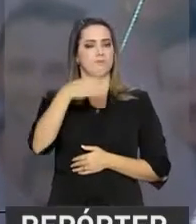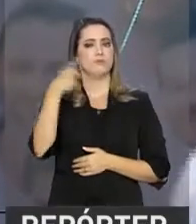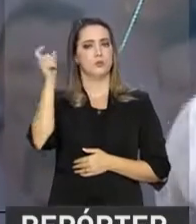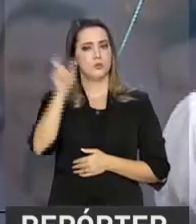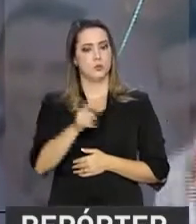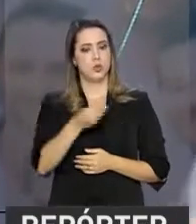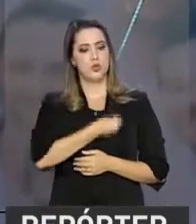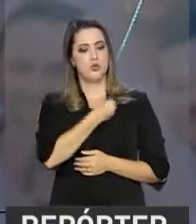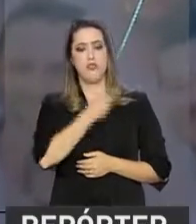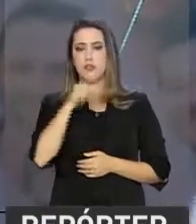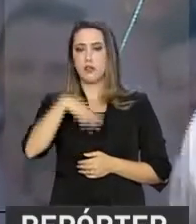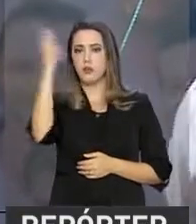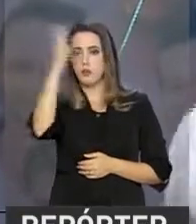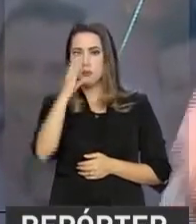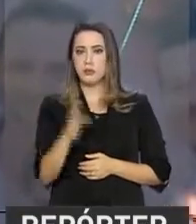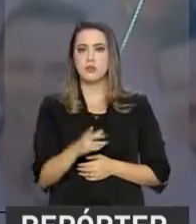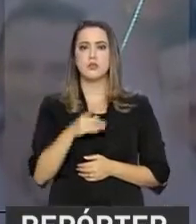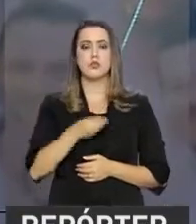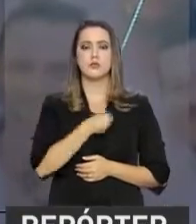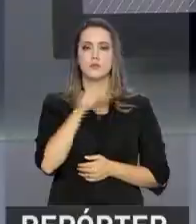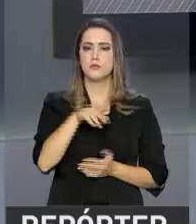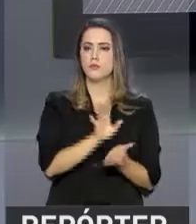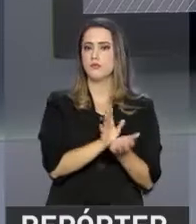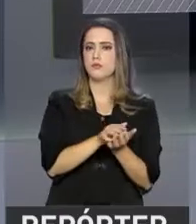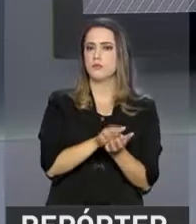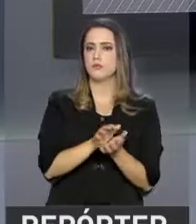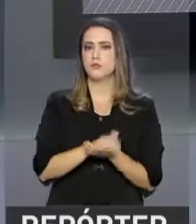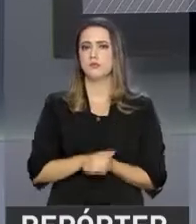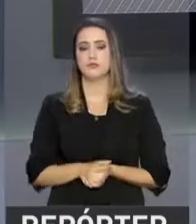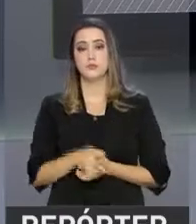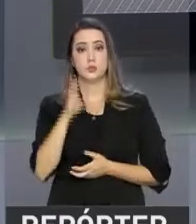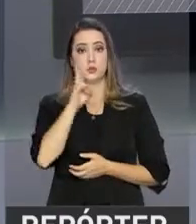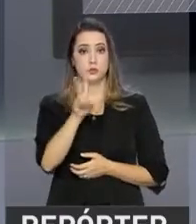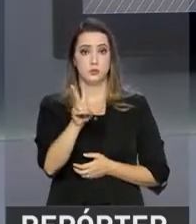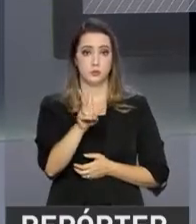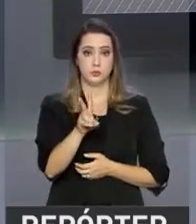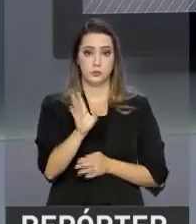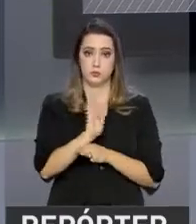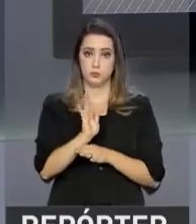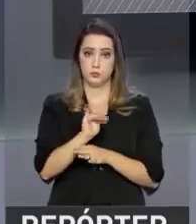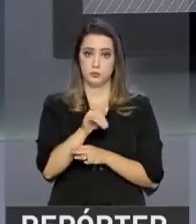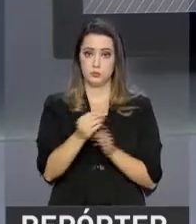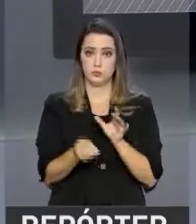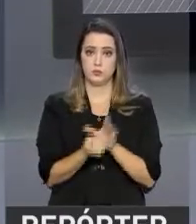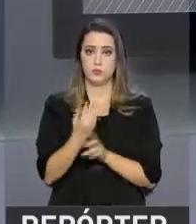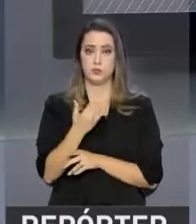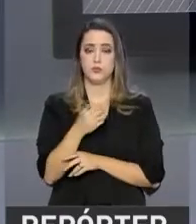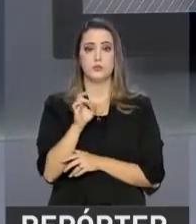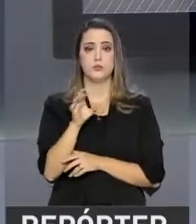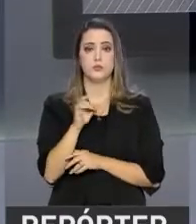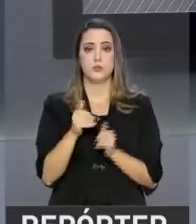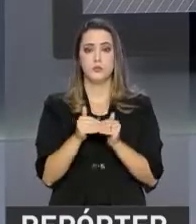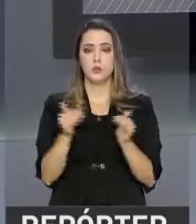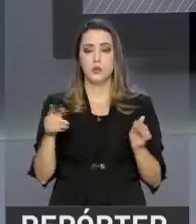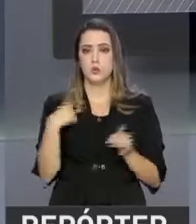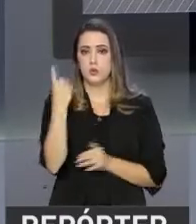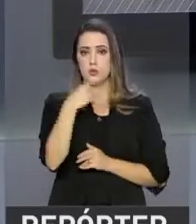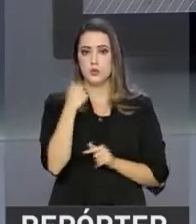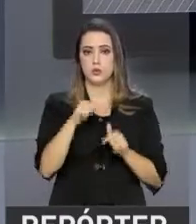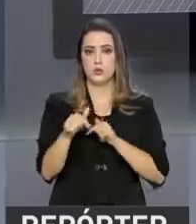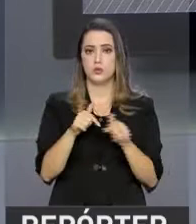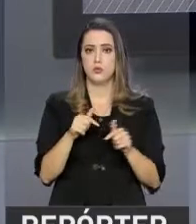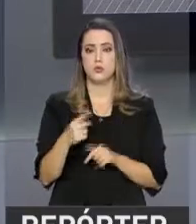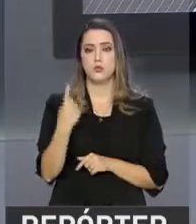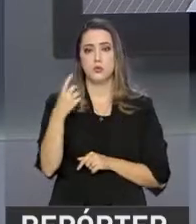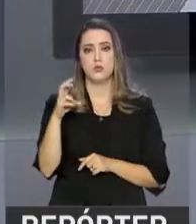serem brasileiros, de serem pernambucanos. Como você viu na reportagem, foram criadas, só com a ampliação do turno de